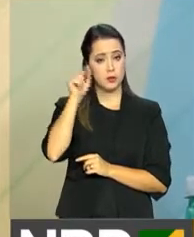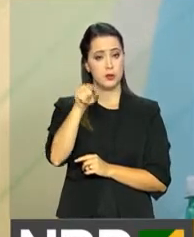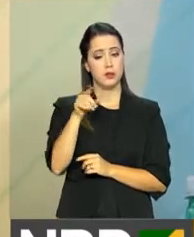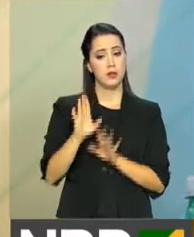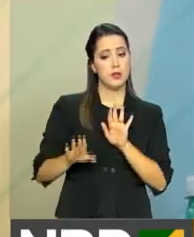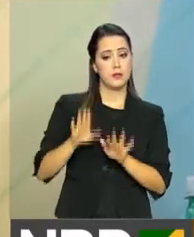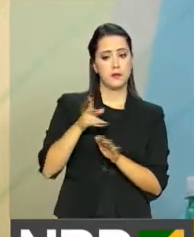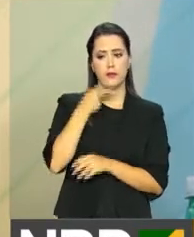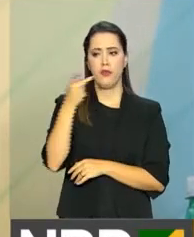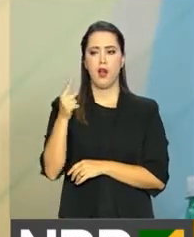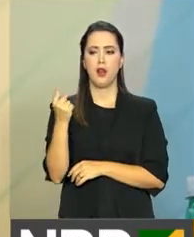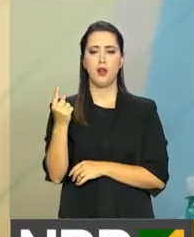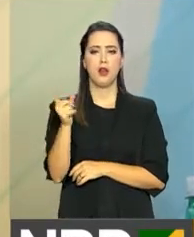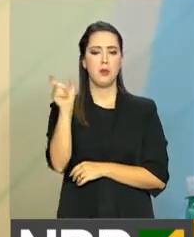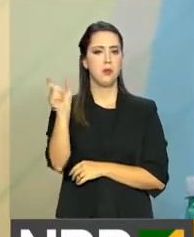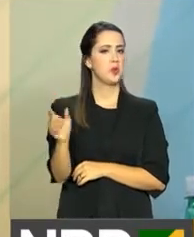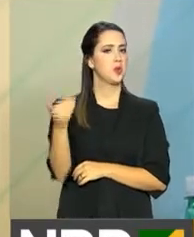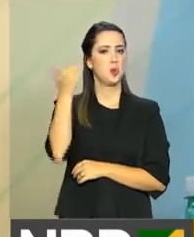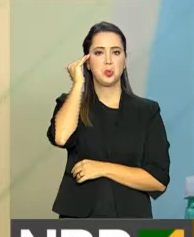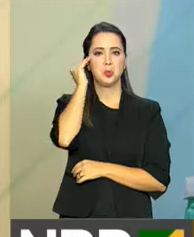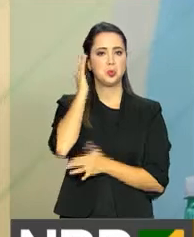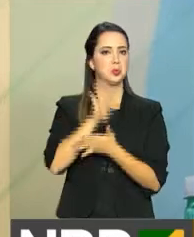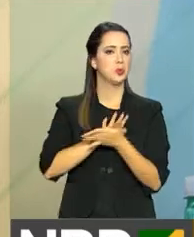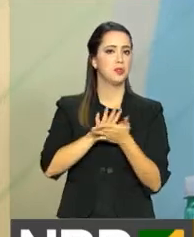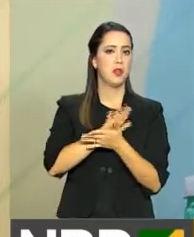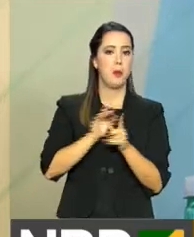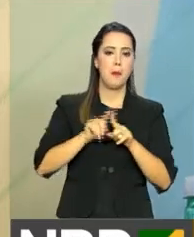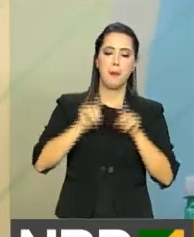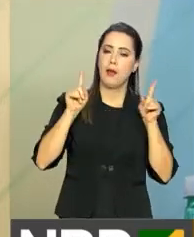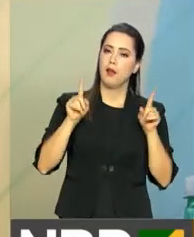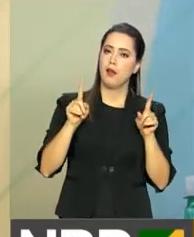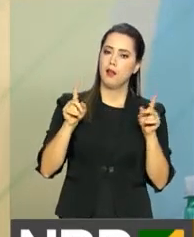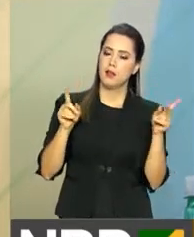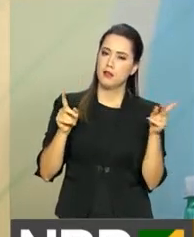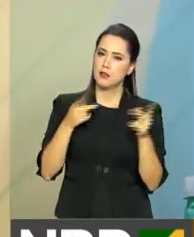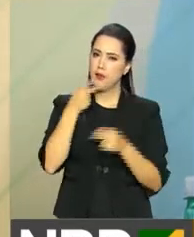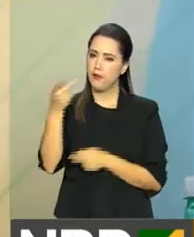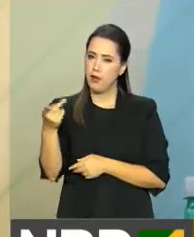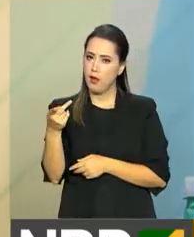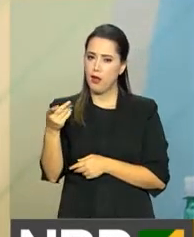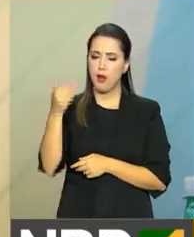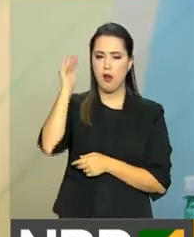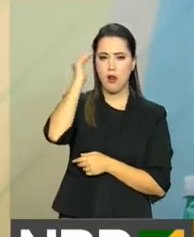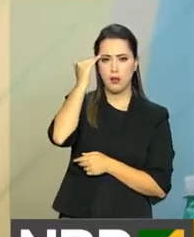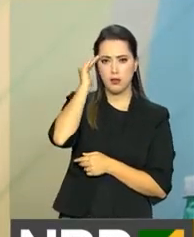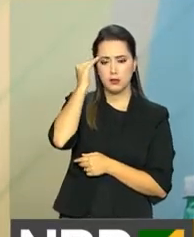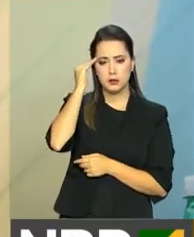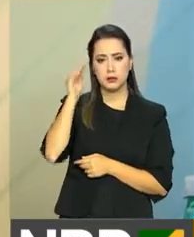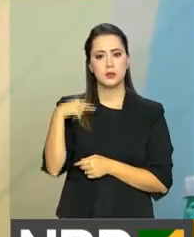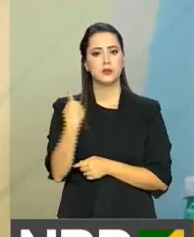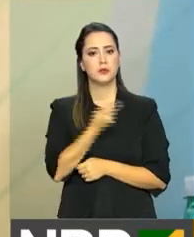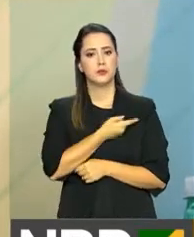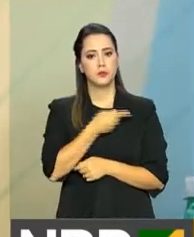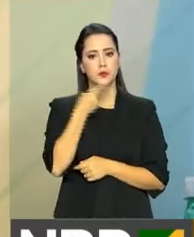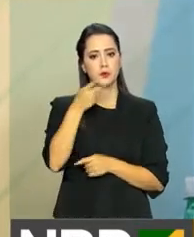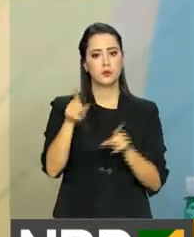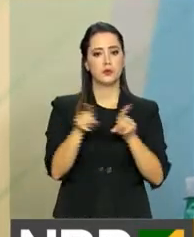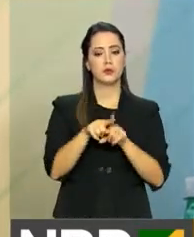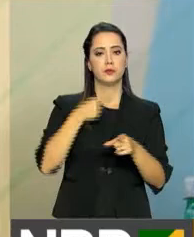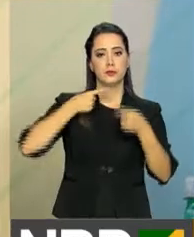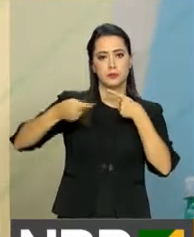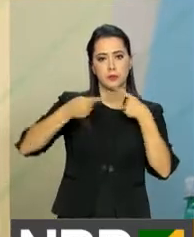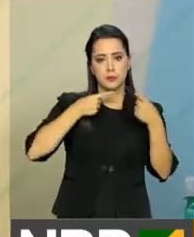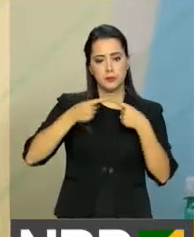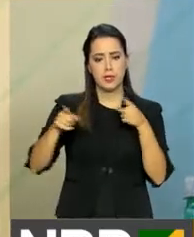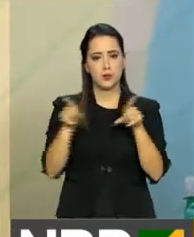unilateral mas a bilateralidade vem precisamente pelo fato nós escutarmos para que haja um diálogo